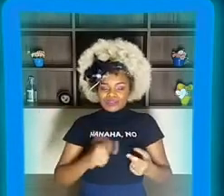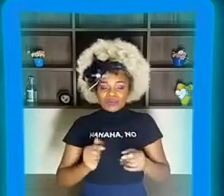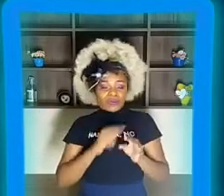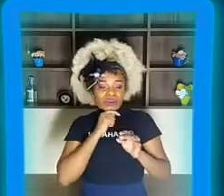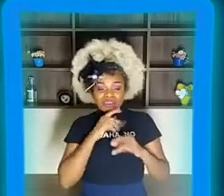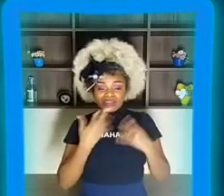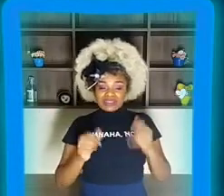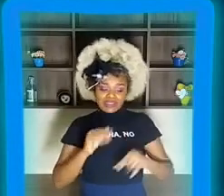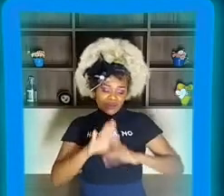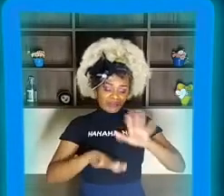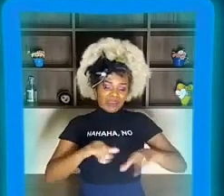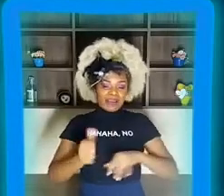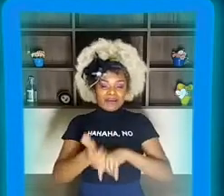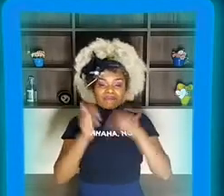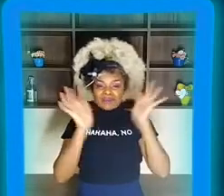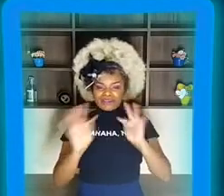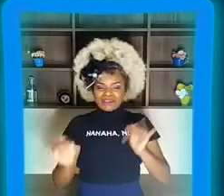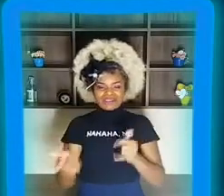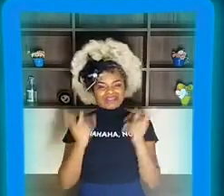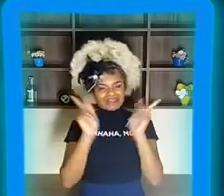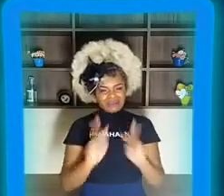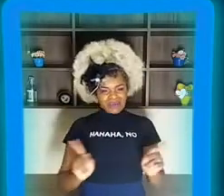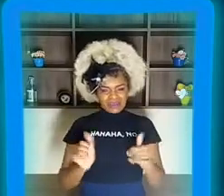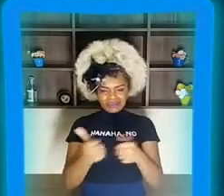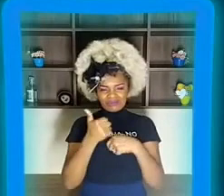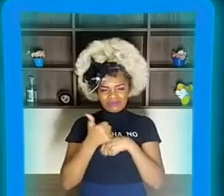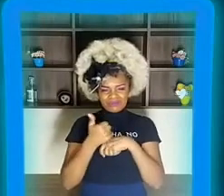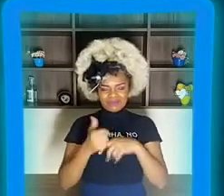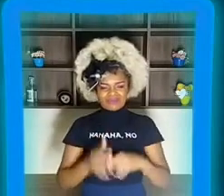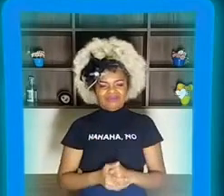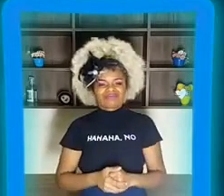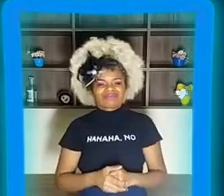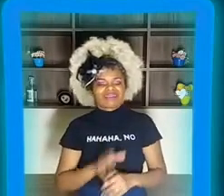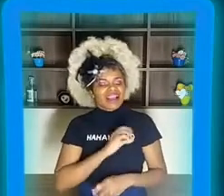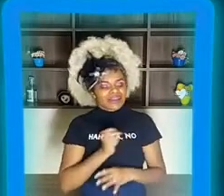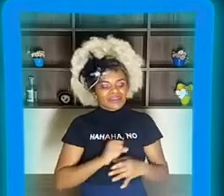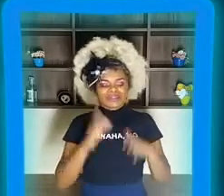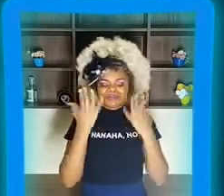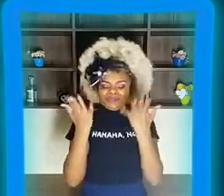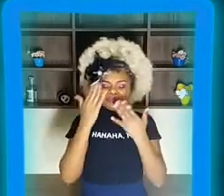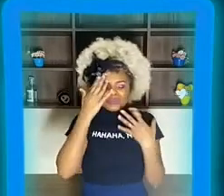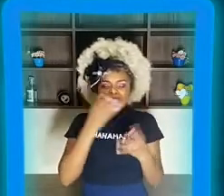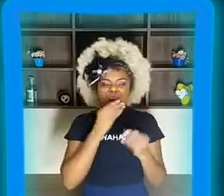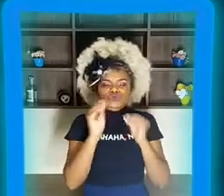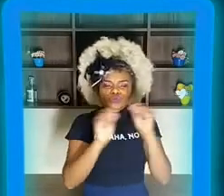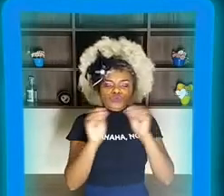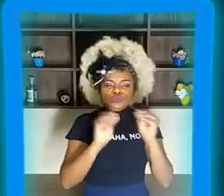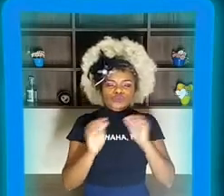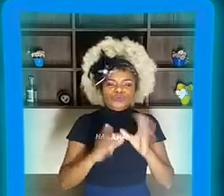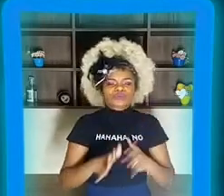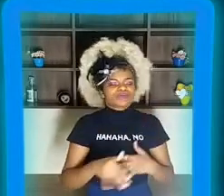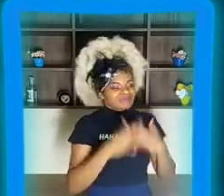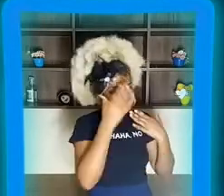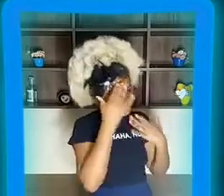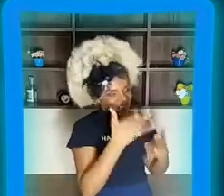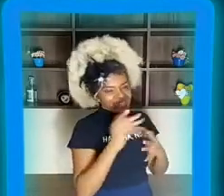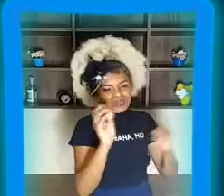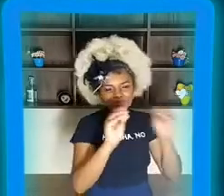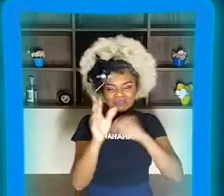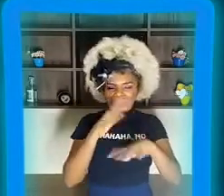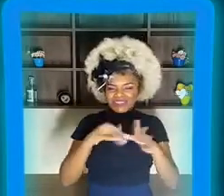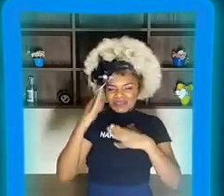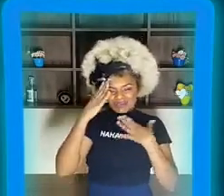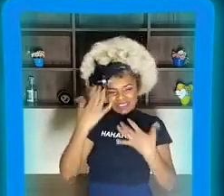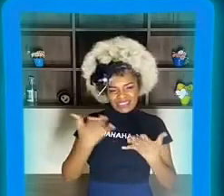mais feliz e mais em paz. Adorei. Isso aí, Denis. Muito obrigado, meu irmão. Beijo! Obrigada, eu que agradeço. Tchau. Beijo para todos.